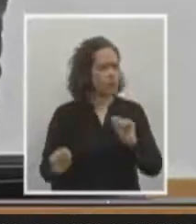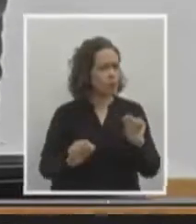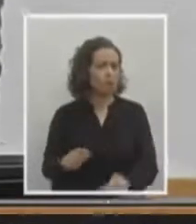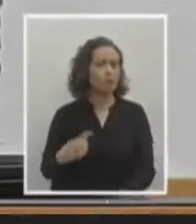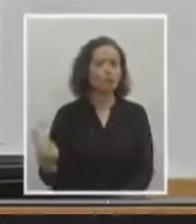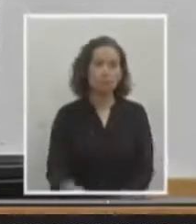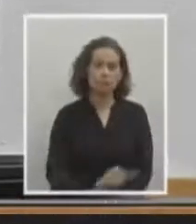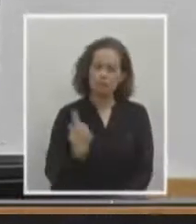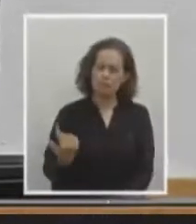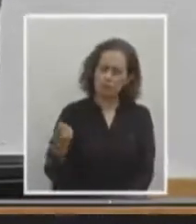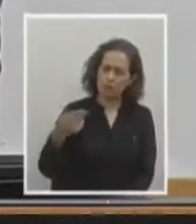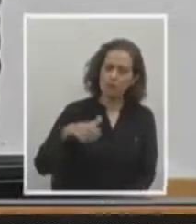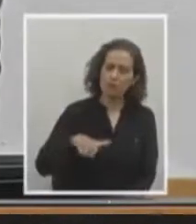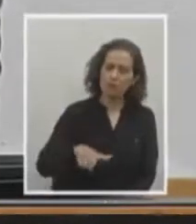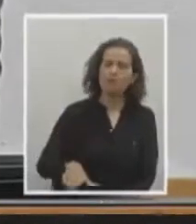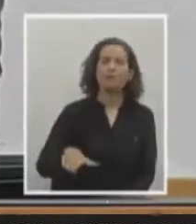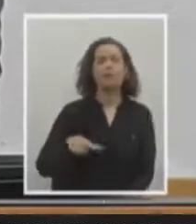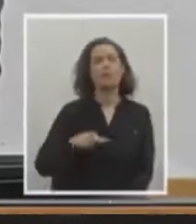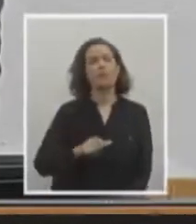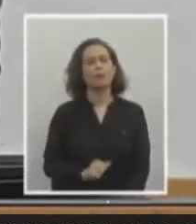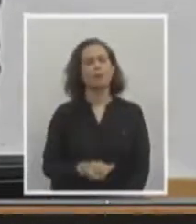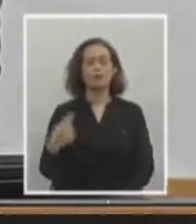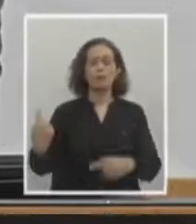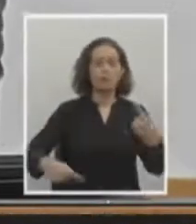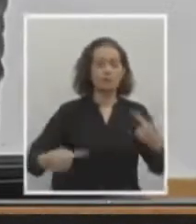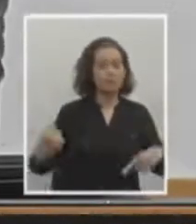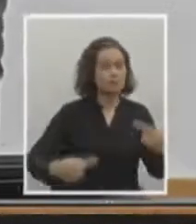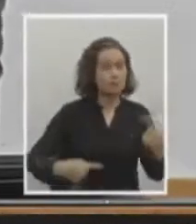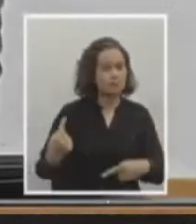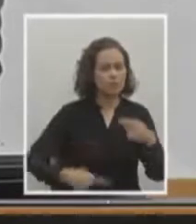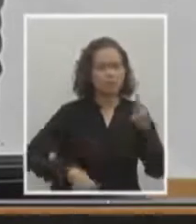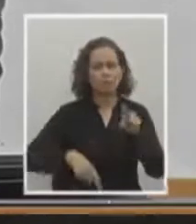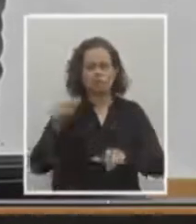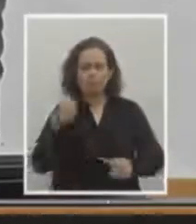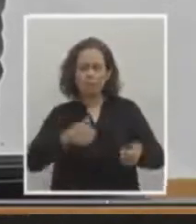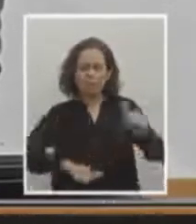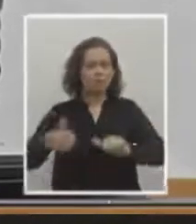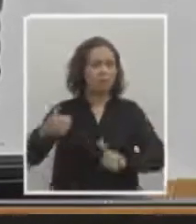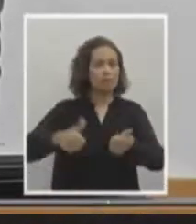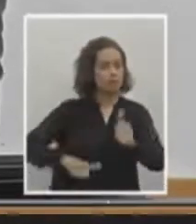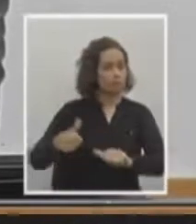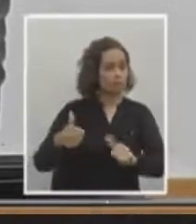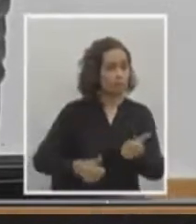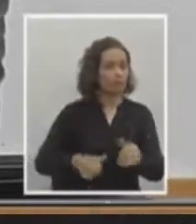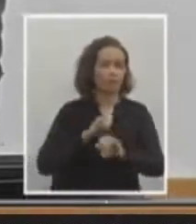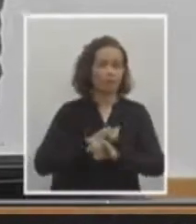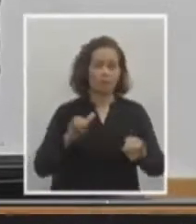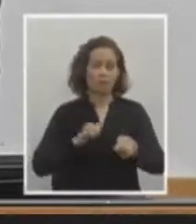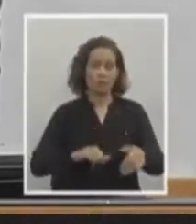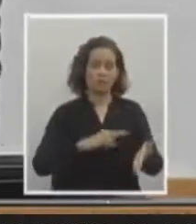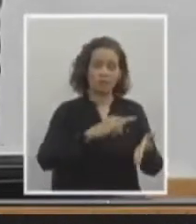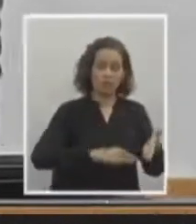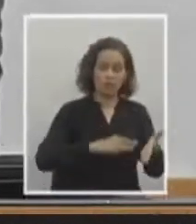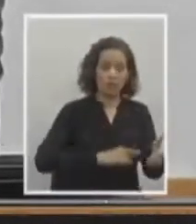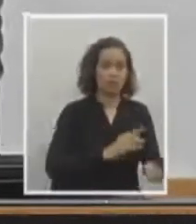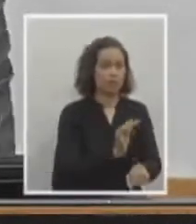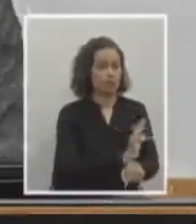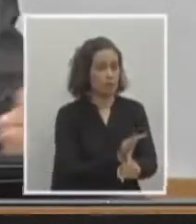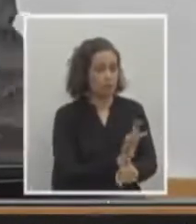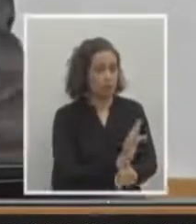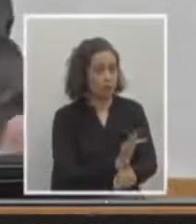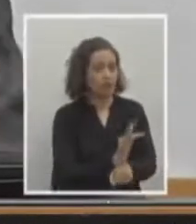novamente retomar essa discussão e avaliar. Ainda digo, essa nota técnica, ao meu ver, ao